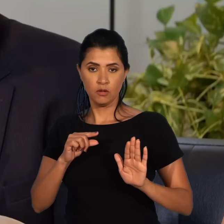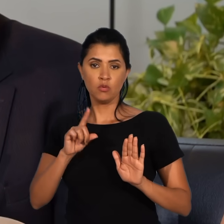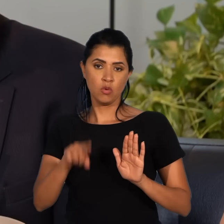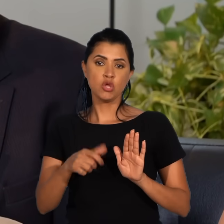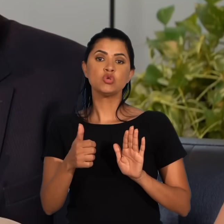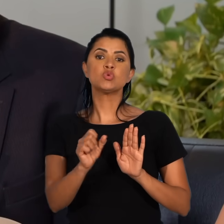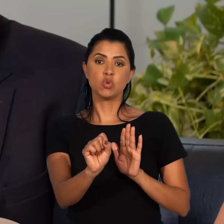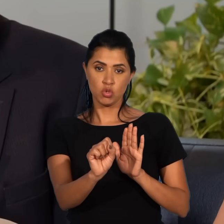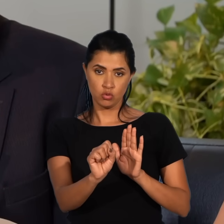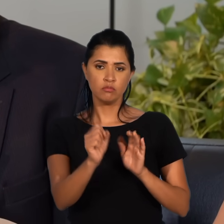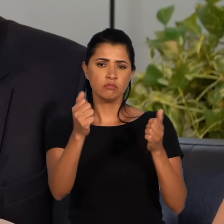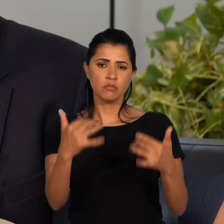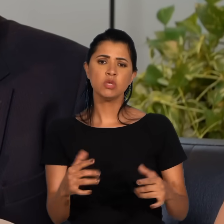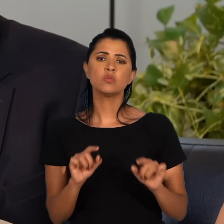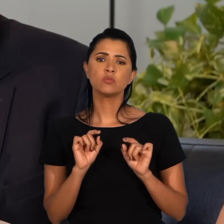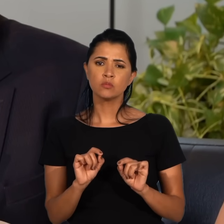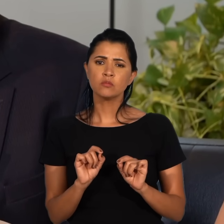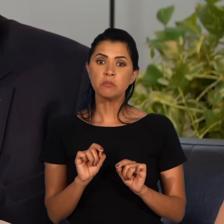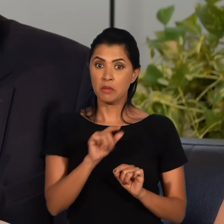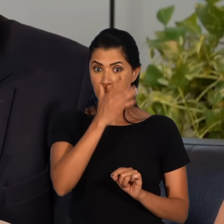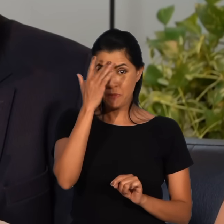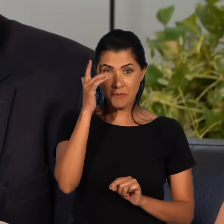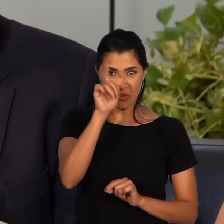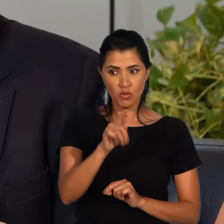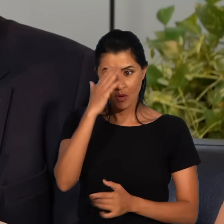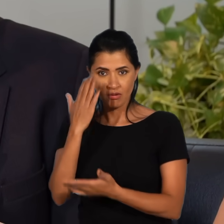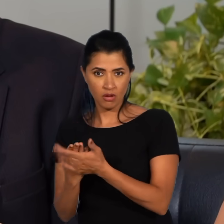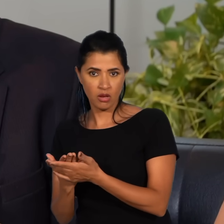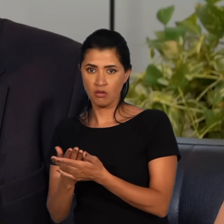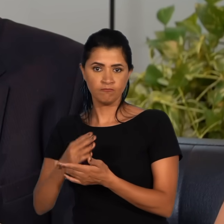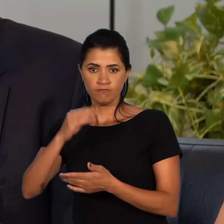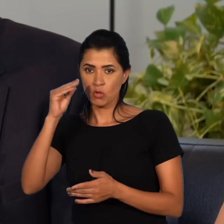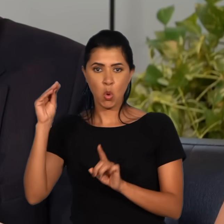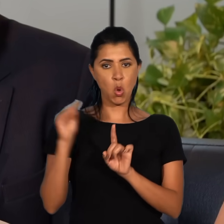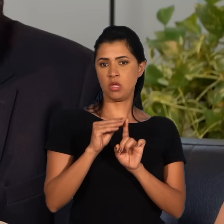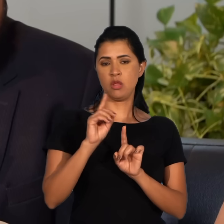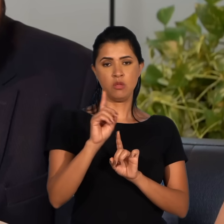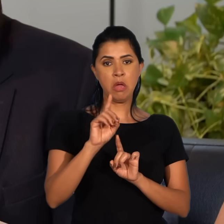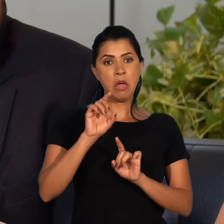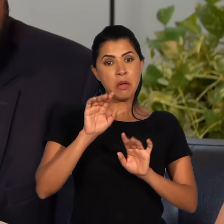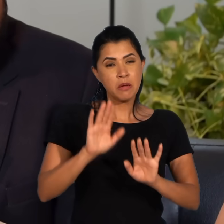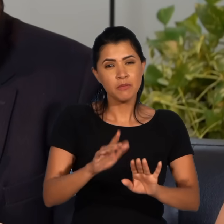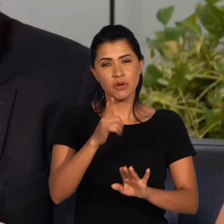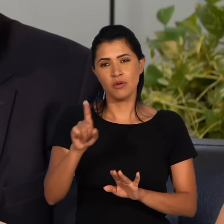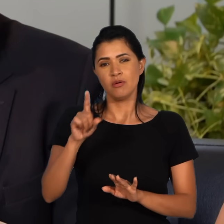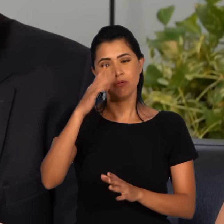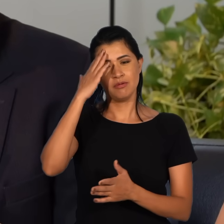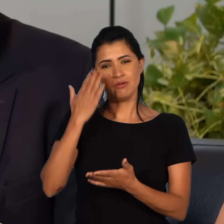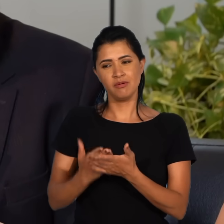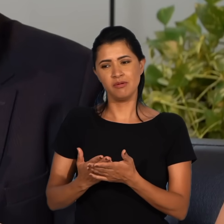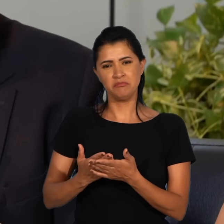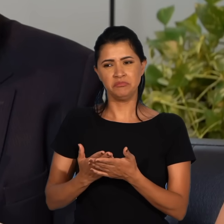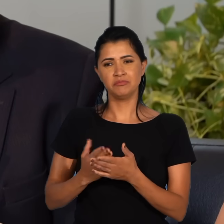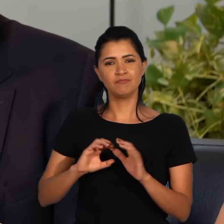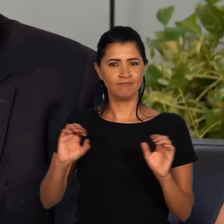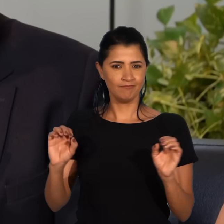eh 18 e diz assim quem nele crê não é condenado mas o que não crê Ou seja aquele que é